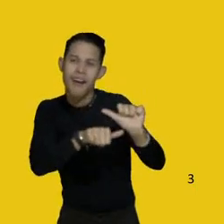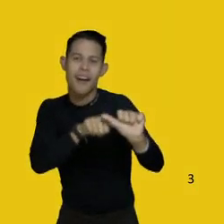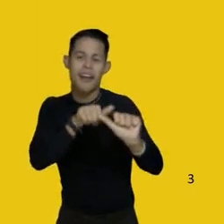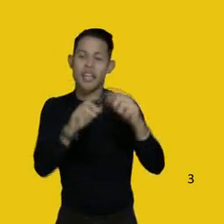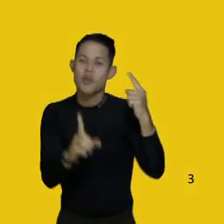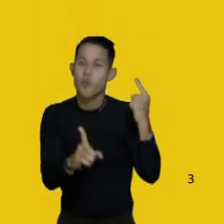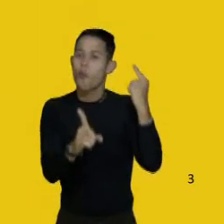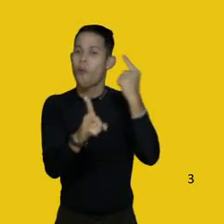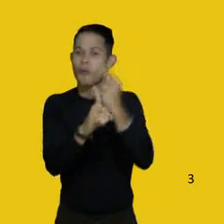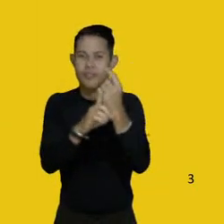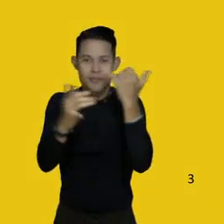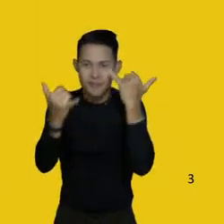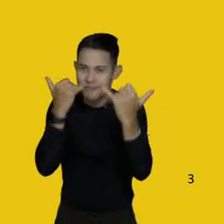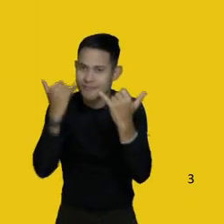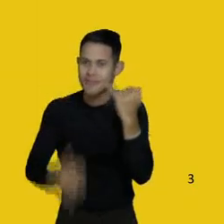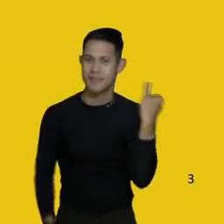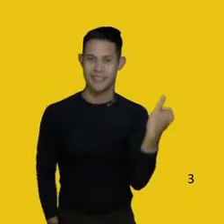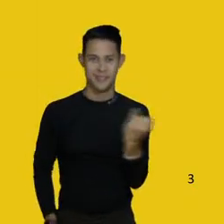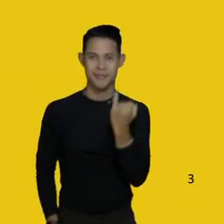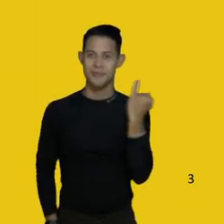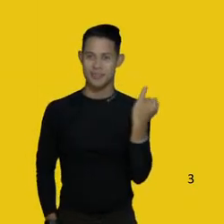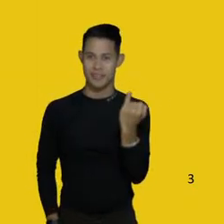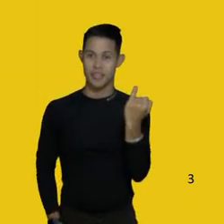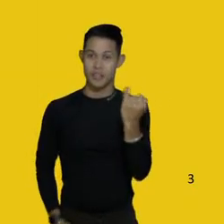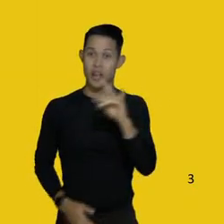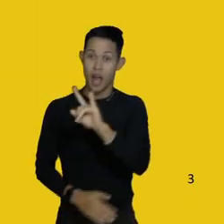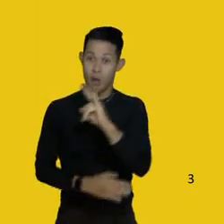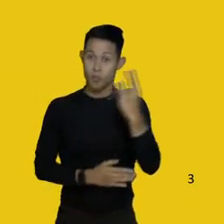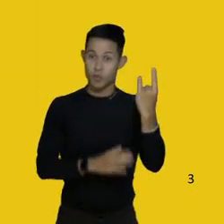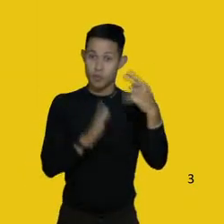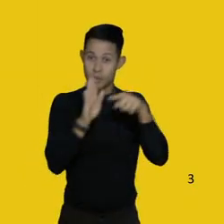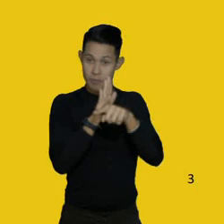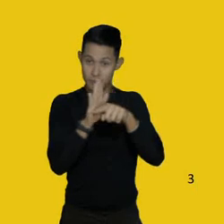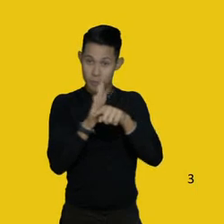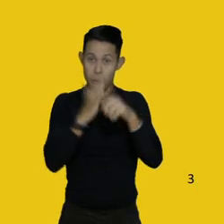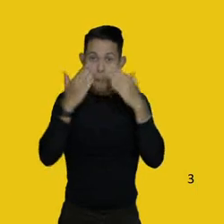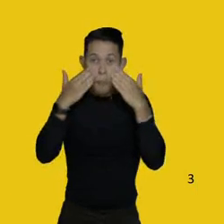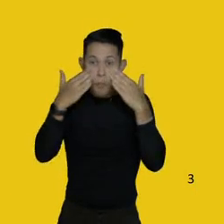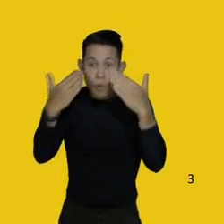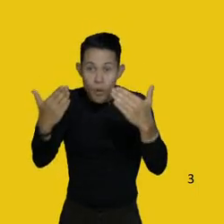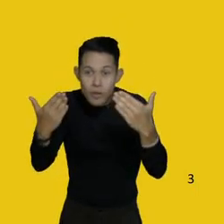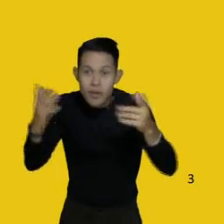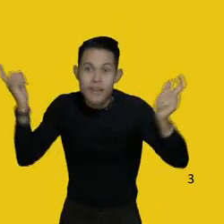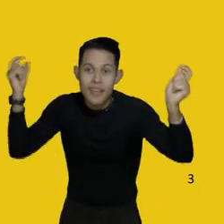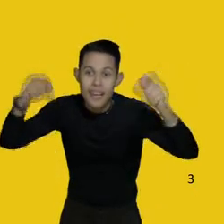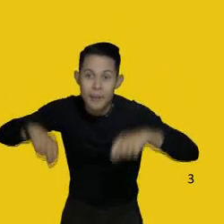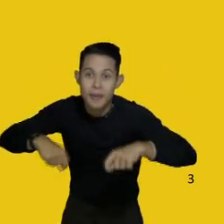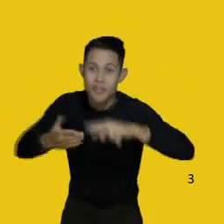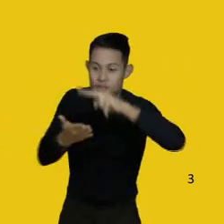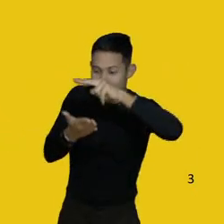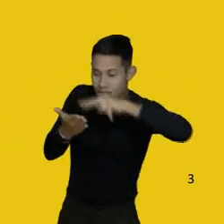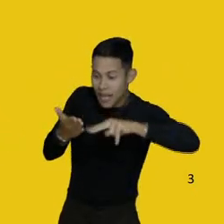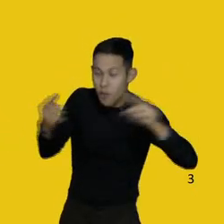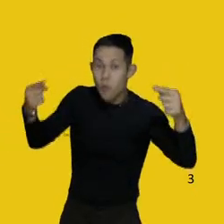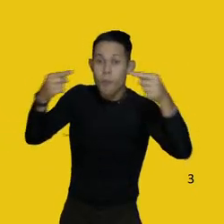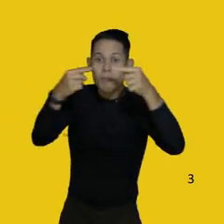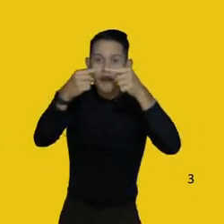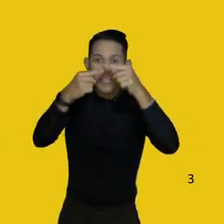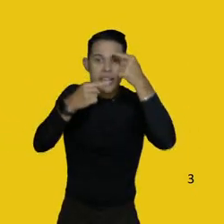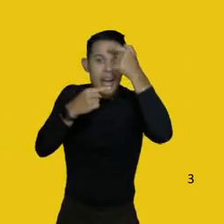gente então as últimas pesquisas T mostrado que a capacidade de ler tem que ver com essa plasticidade cerebral